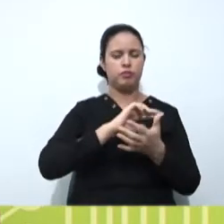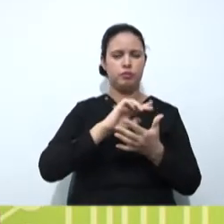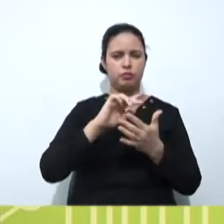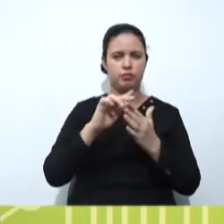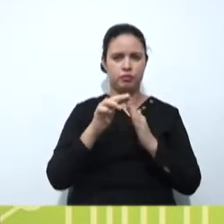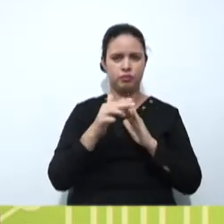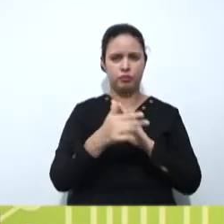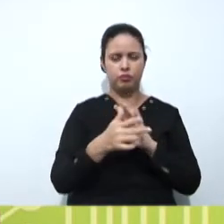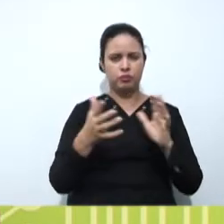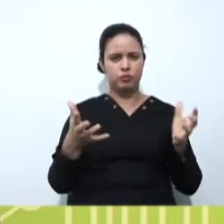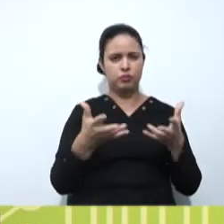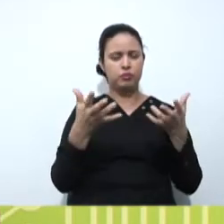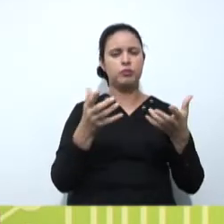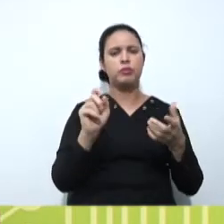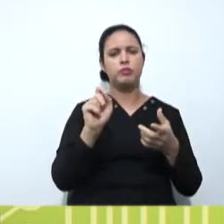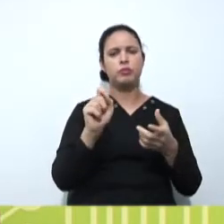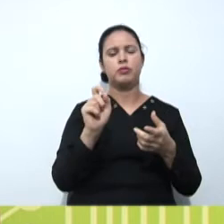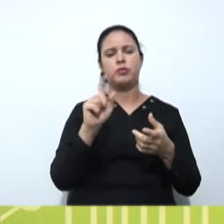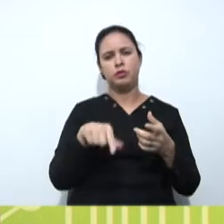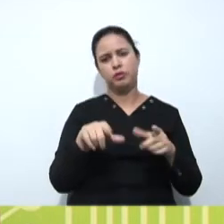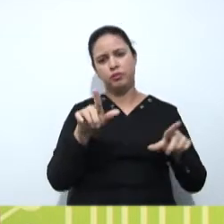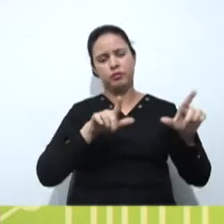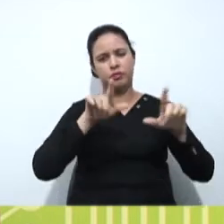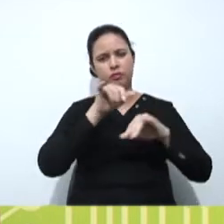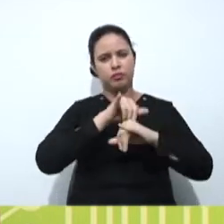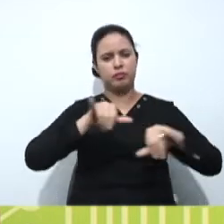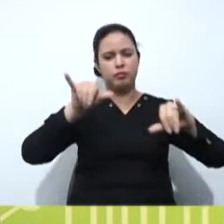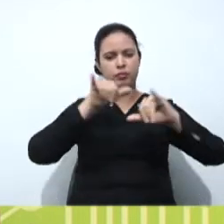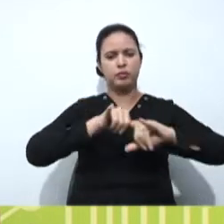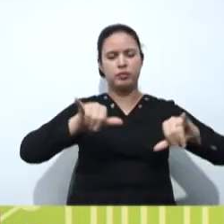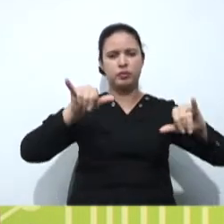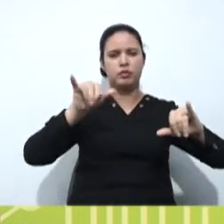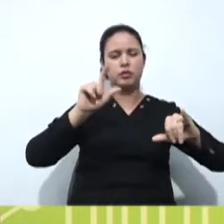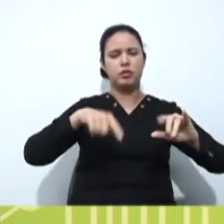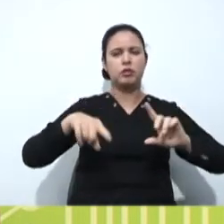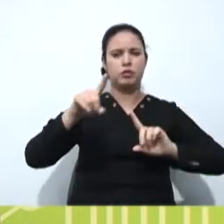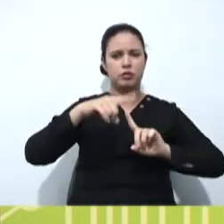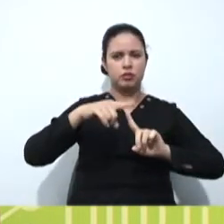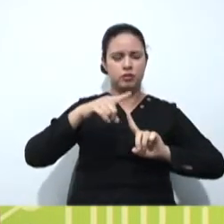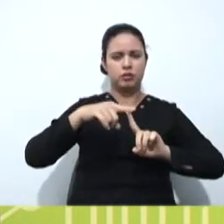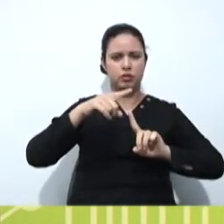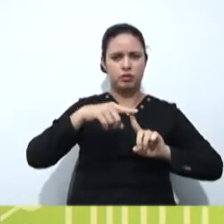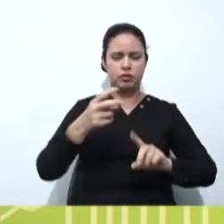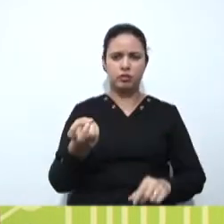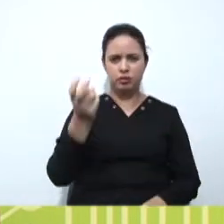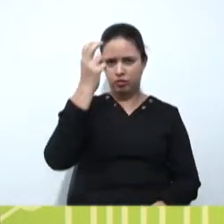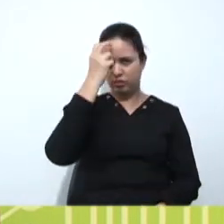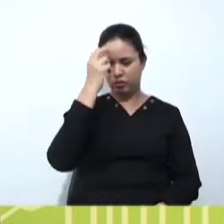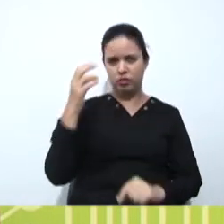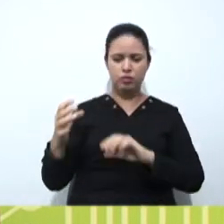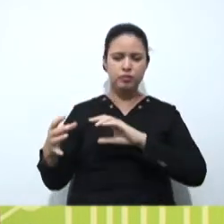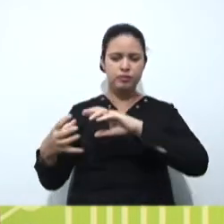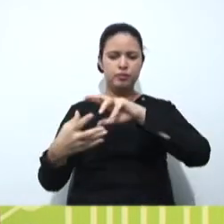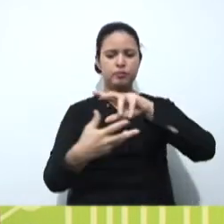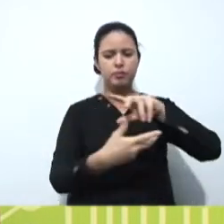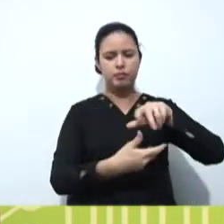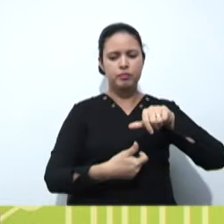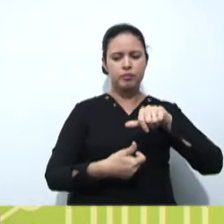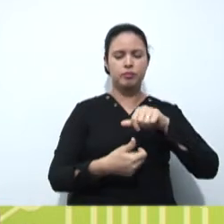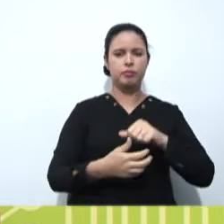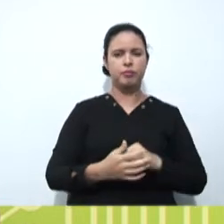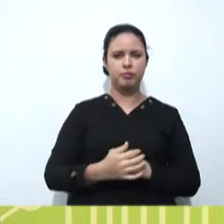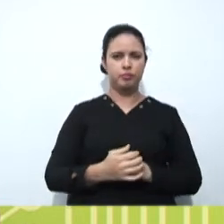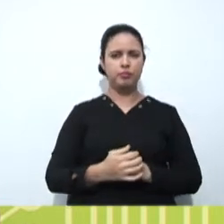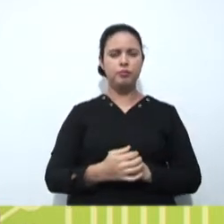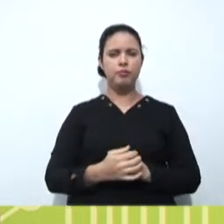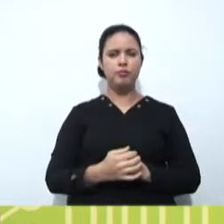diversificada, influenciada por meio de mídias sociais, que acaba sendo algum tipo ou traços de culturas mundiais também. Então veja